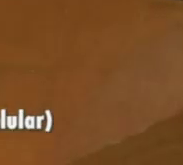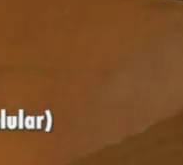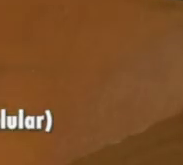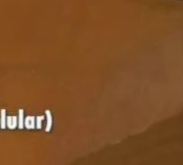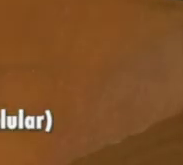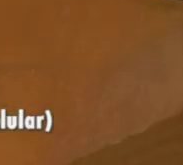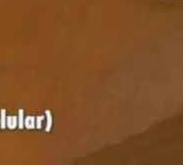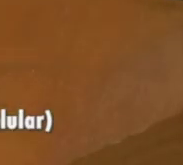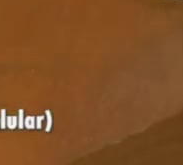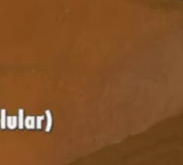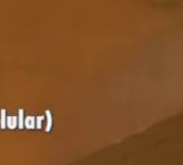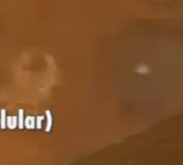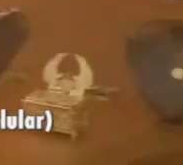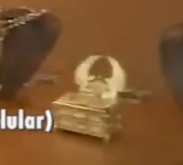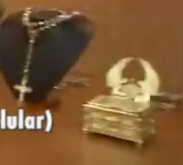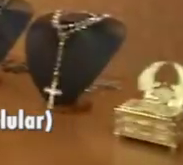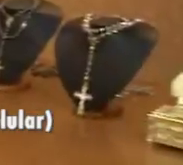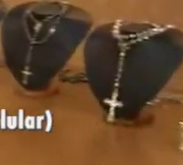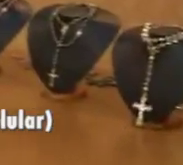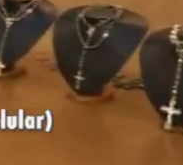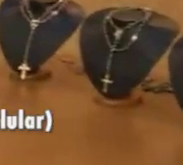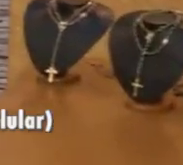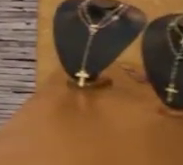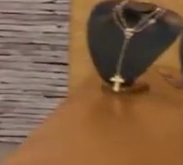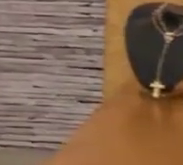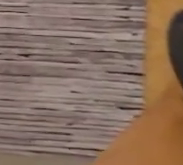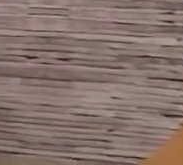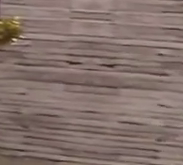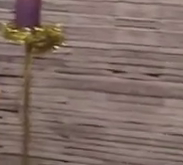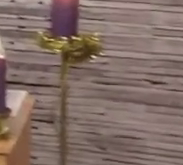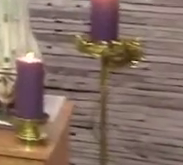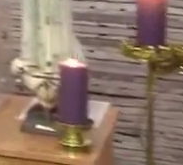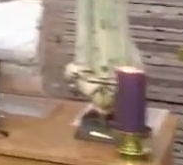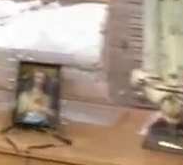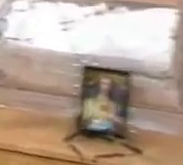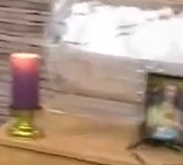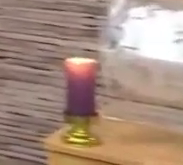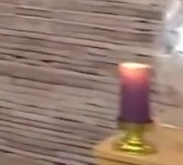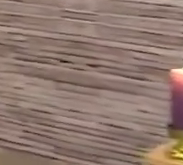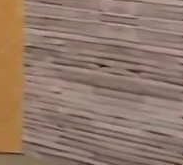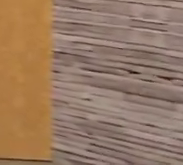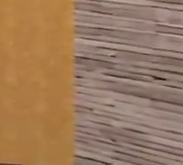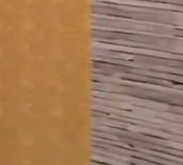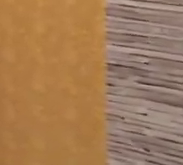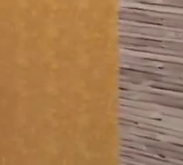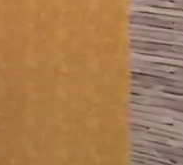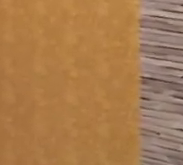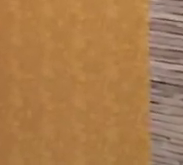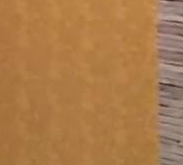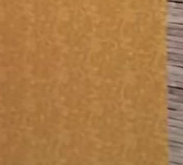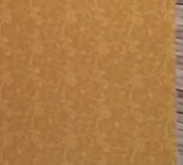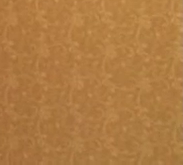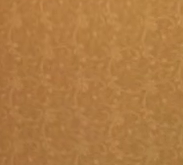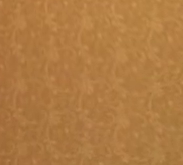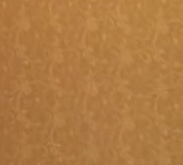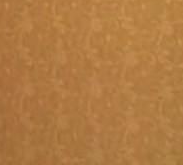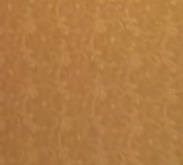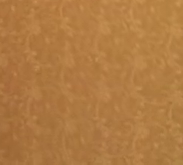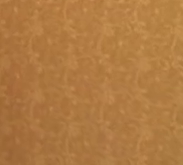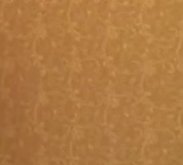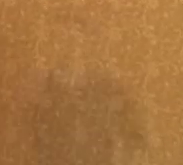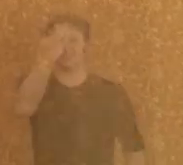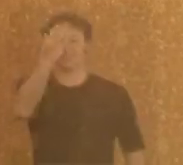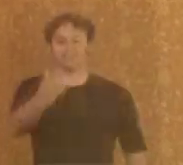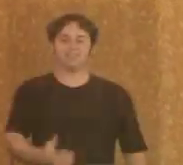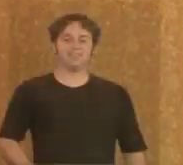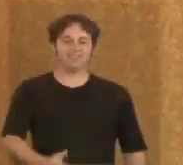e proteção à sua família. Agora, nós vamos começar ao vivo. Eu vou pegar o meu terço e quero rezar por você. Em nome